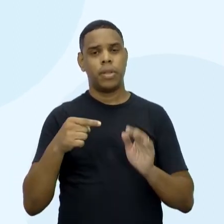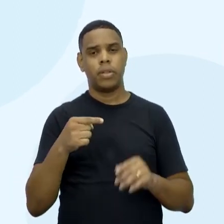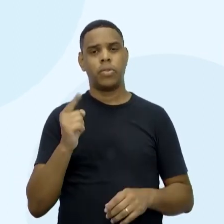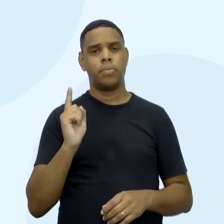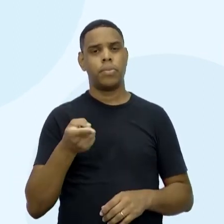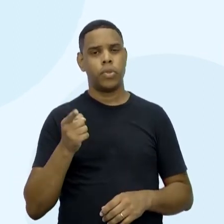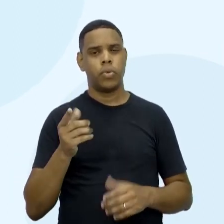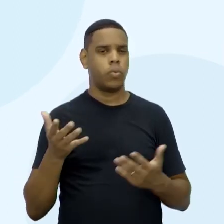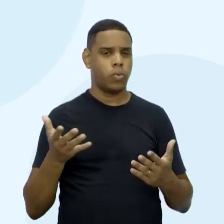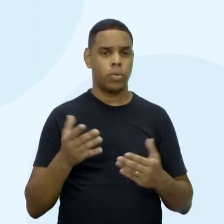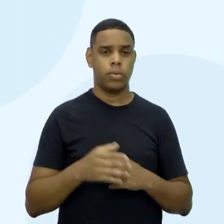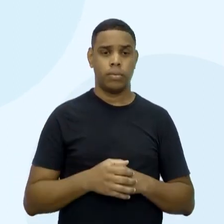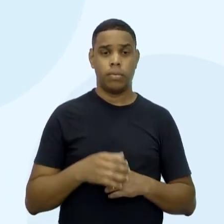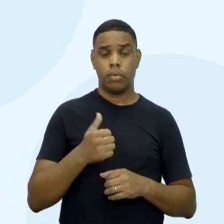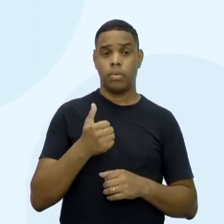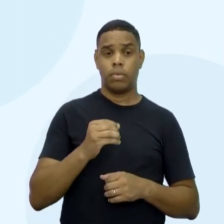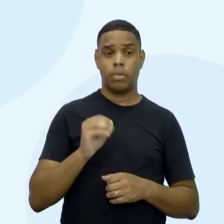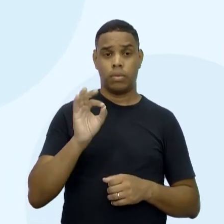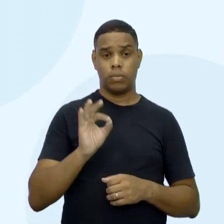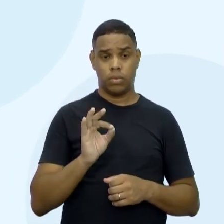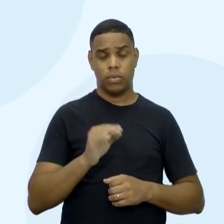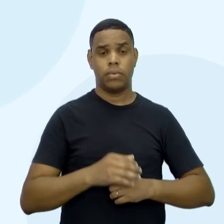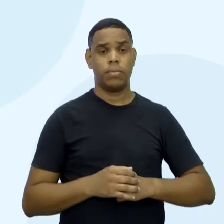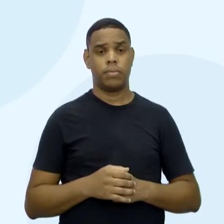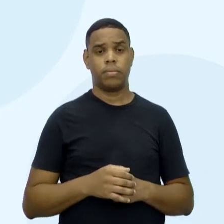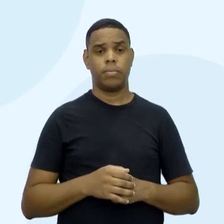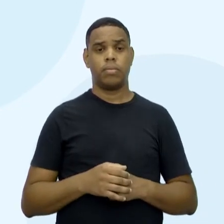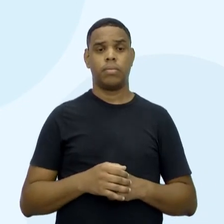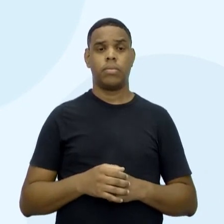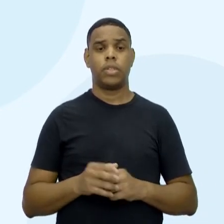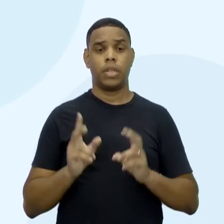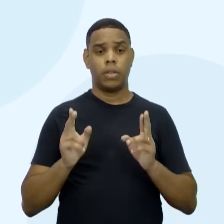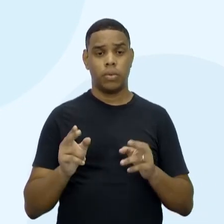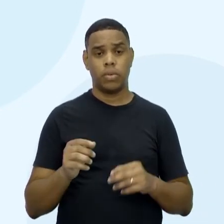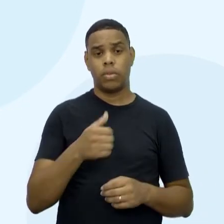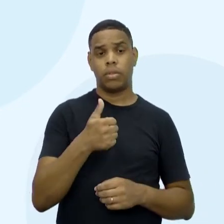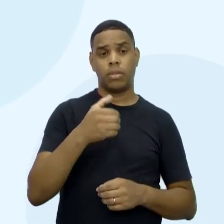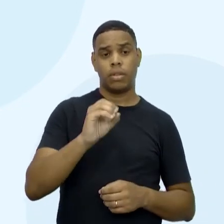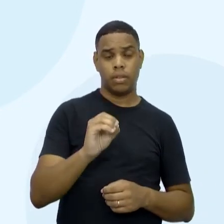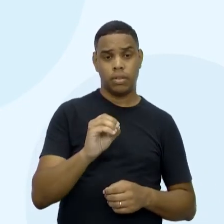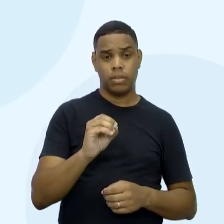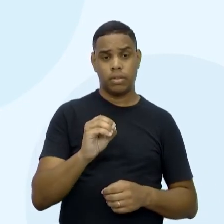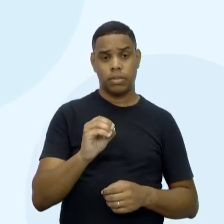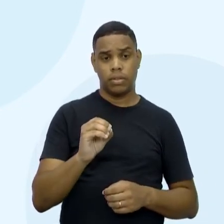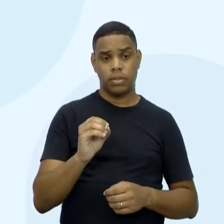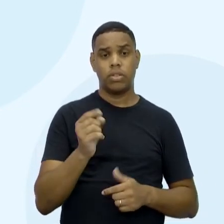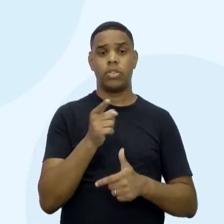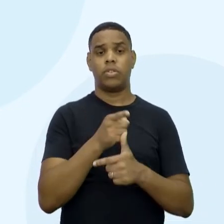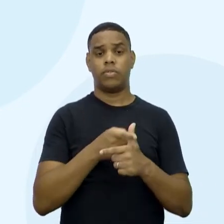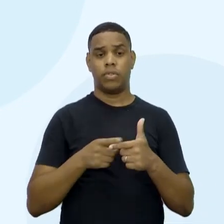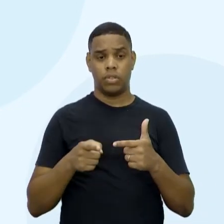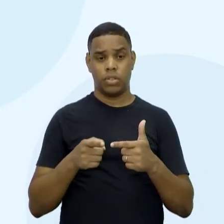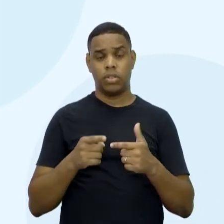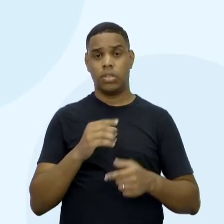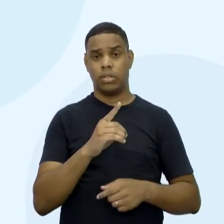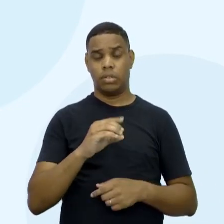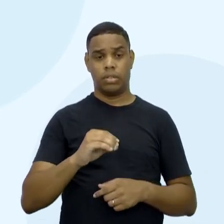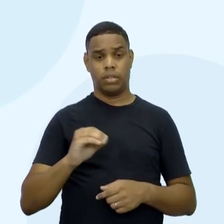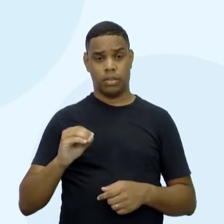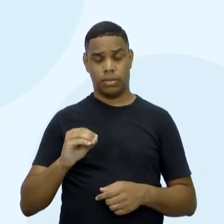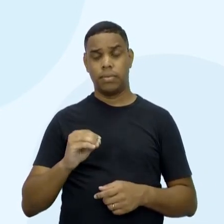gente tem aqui 10%. É a mesma coisa que 10 sobre